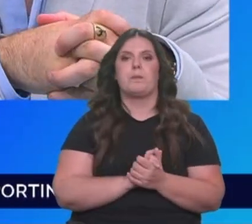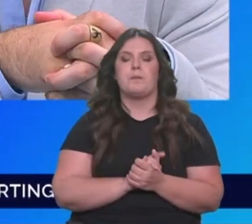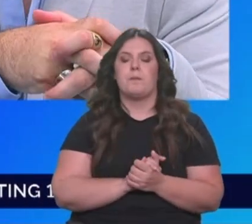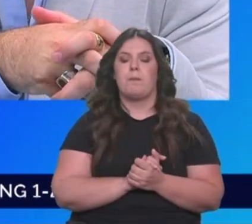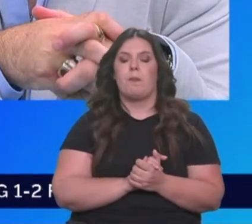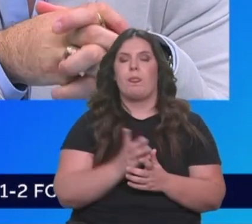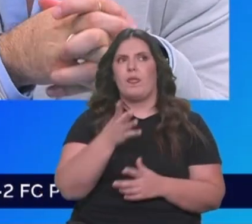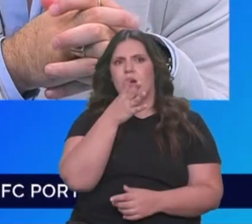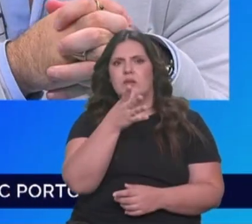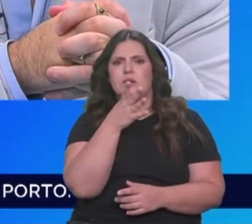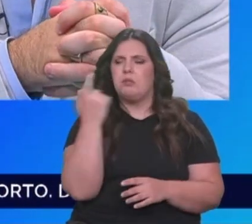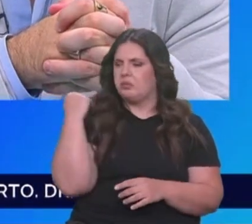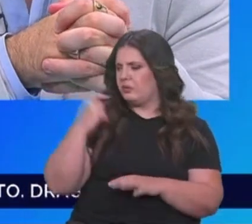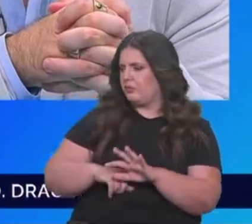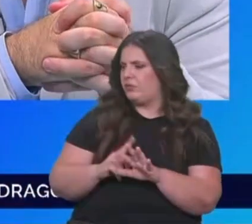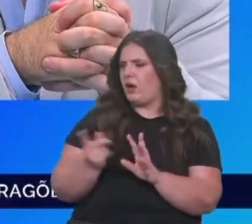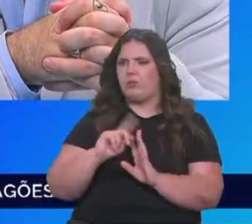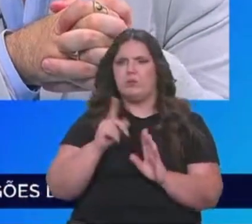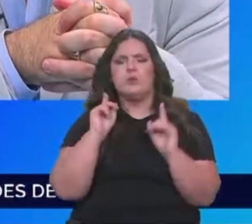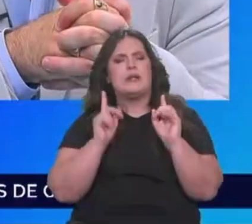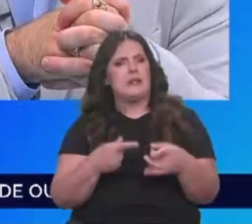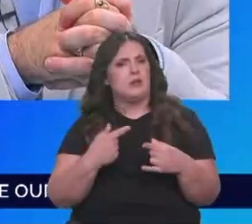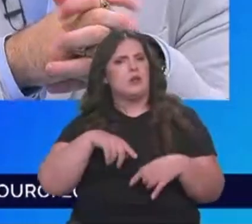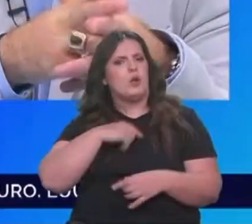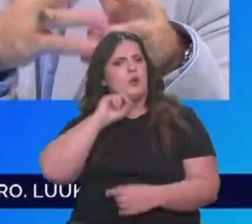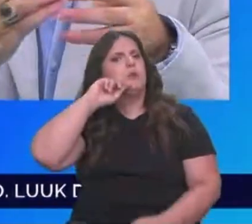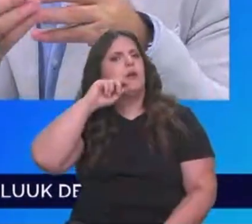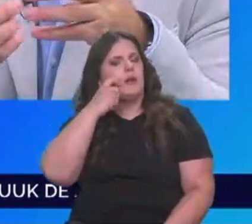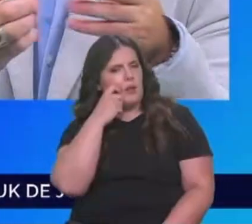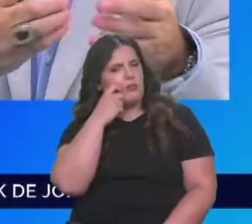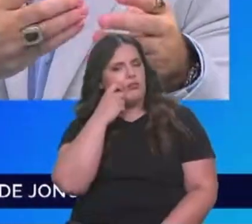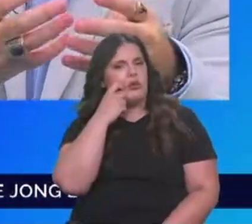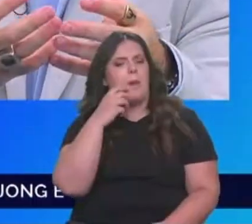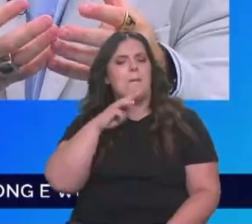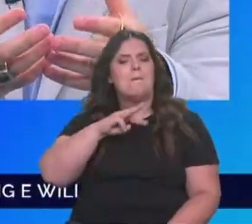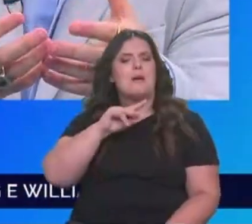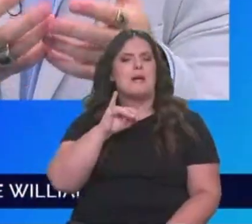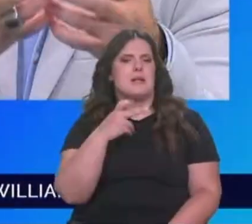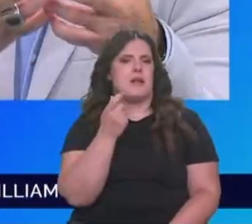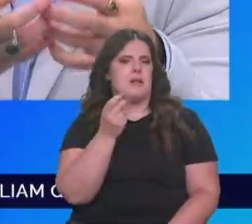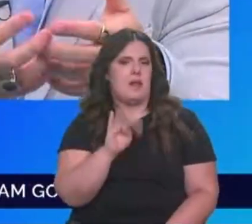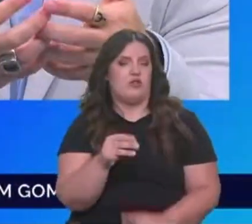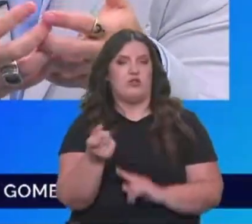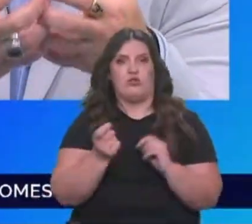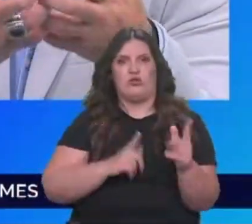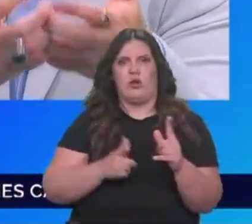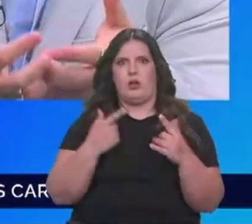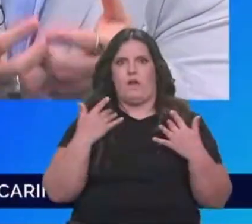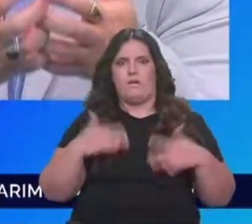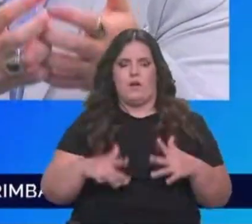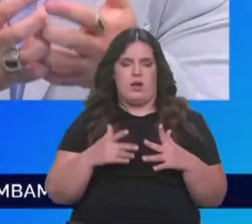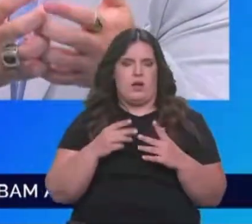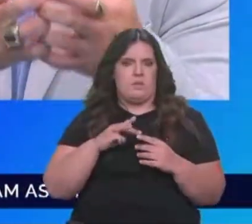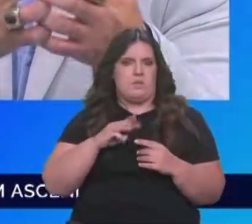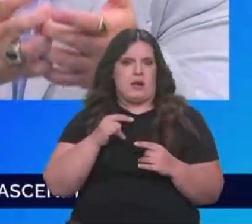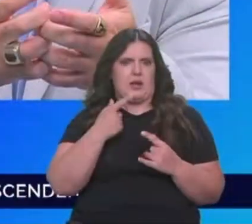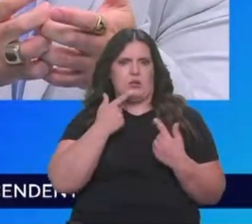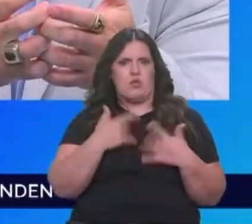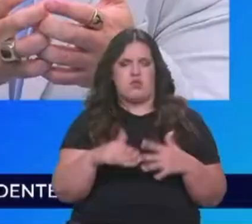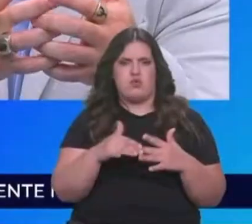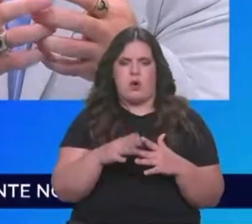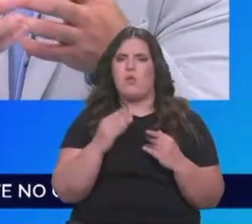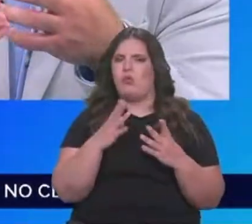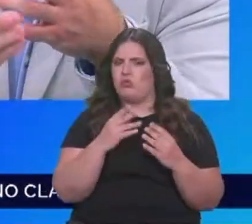Eu ia dizer até há bem pouco tempo, mas não, desde o início que nós suspeitamos que são as magnetares, que são estrelas extraordinariamente magnéticas, são estrelas de neutrões